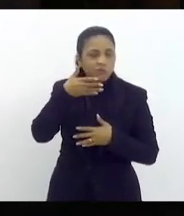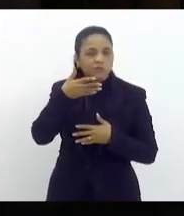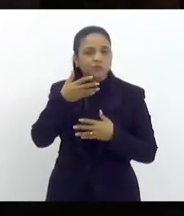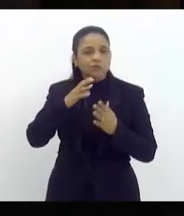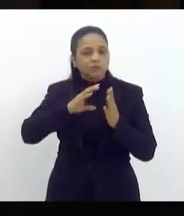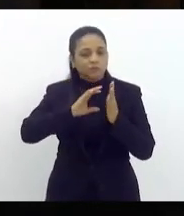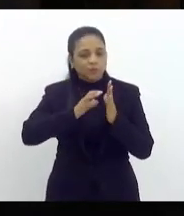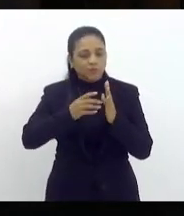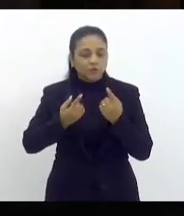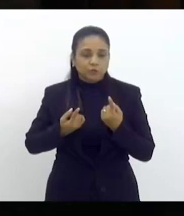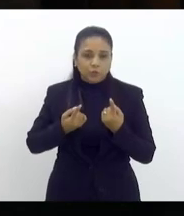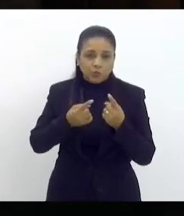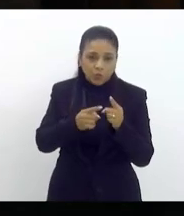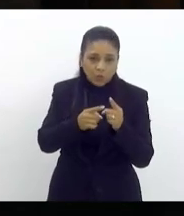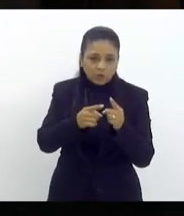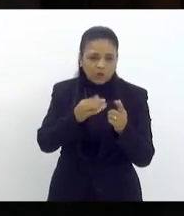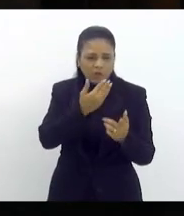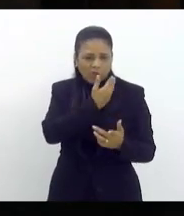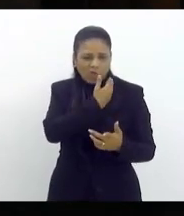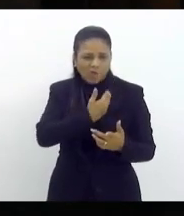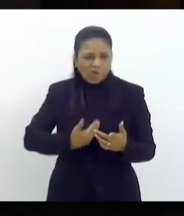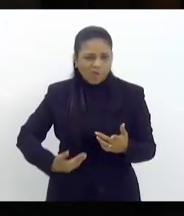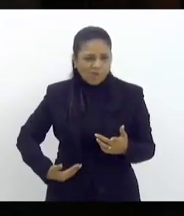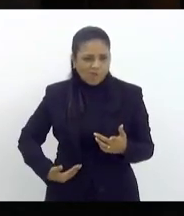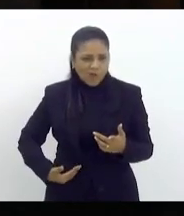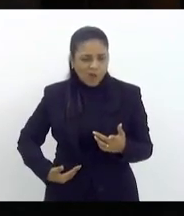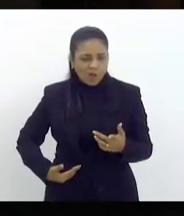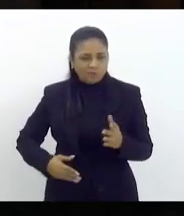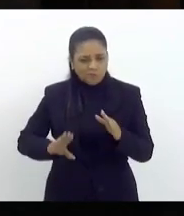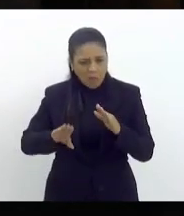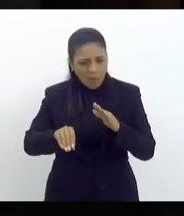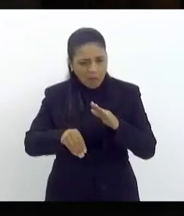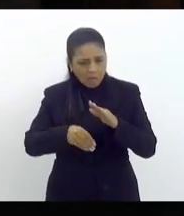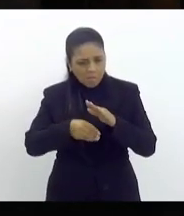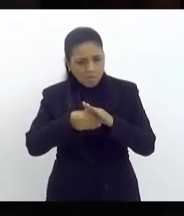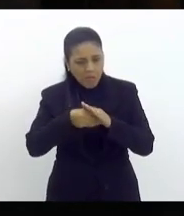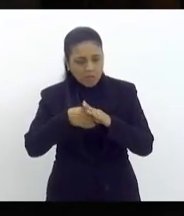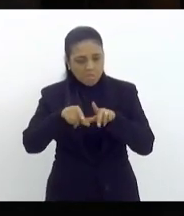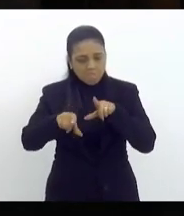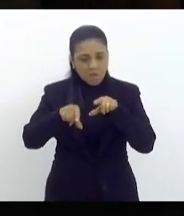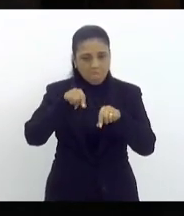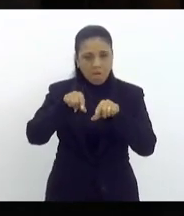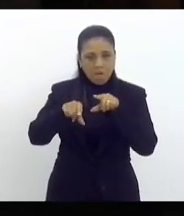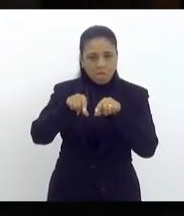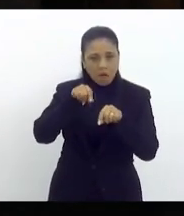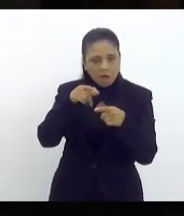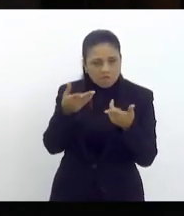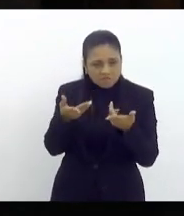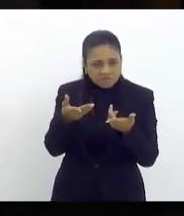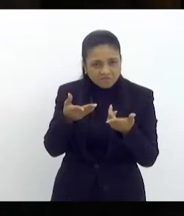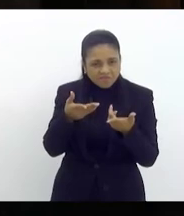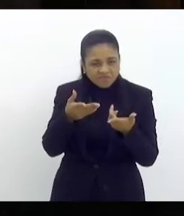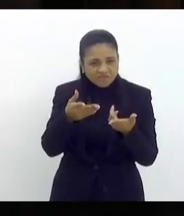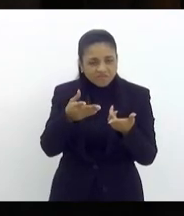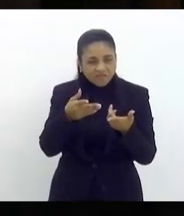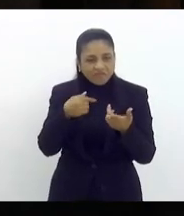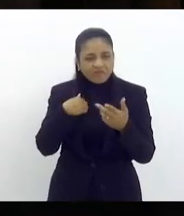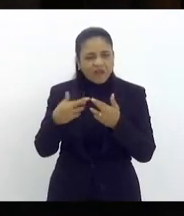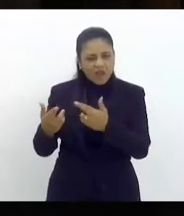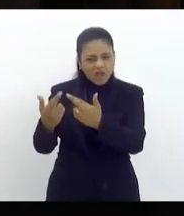que o governo teria tratorado as emendas da oposição falou-se aqui de